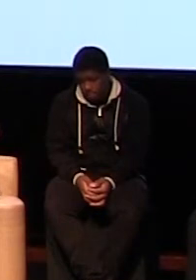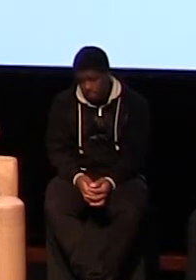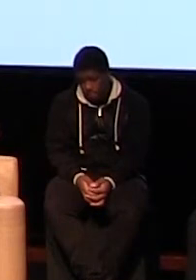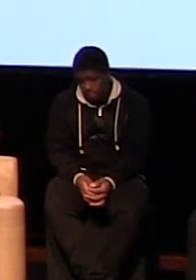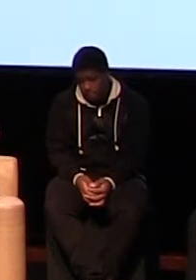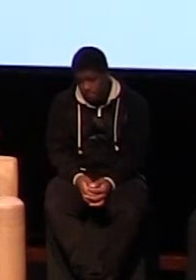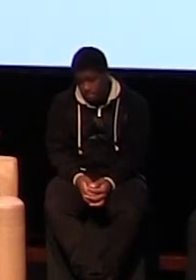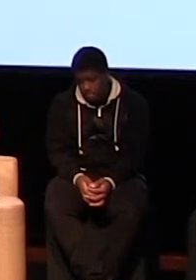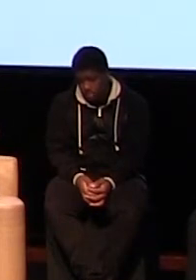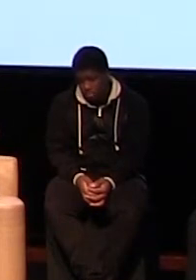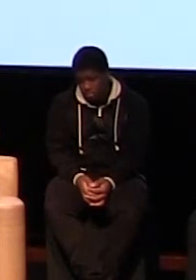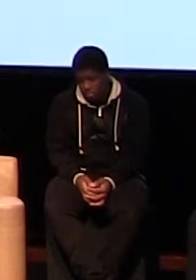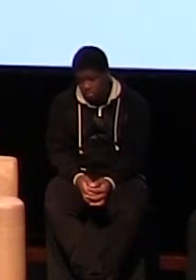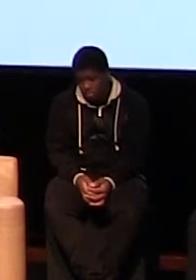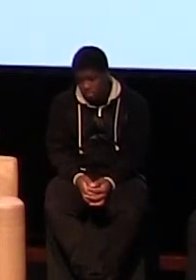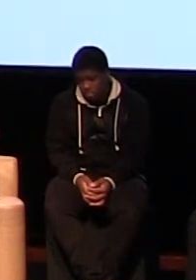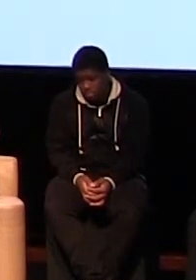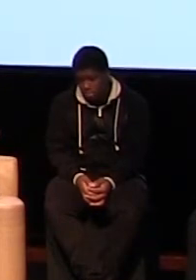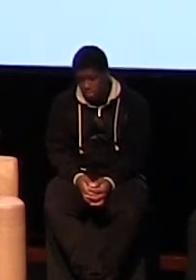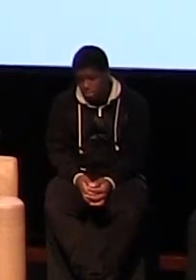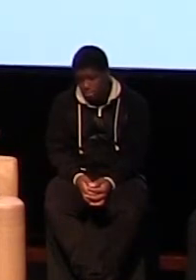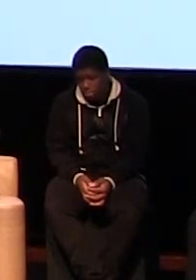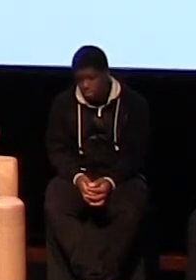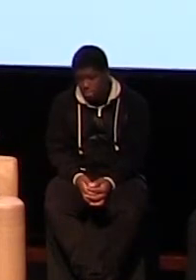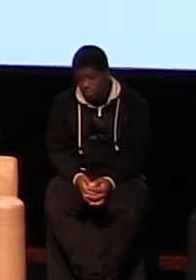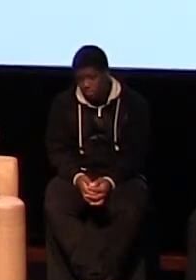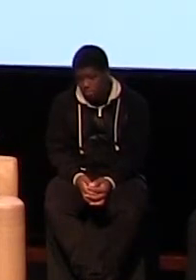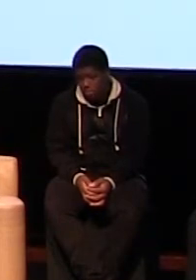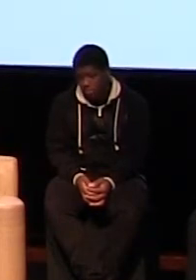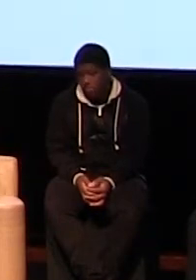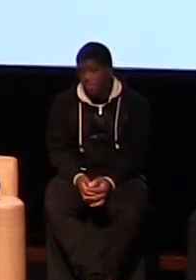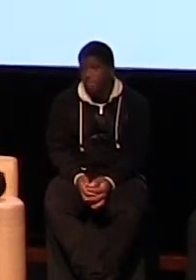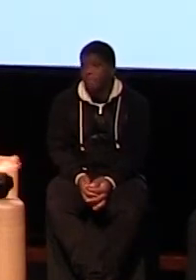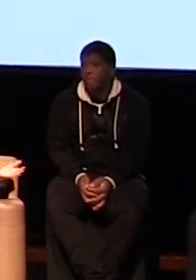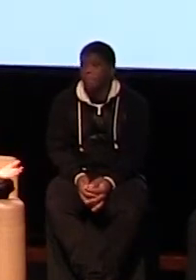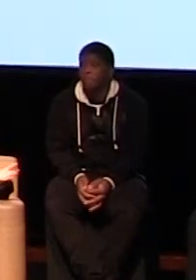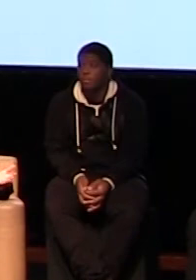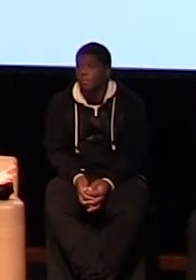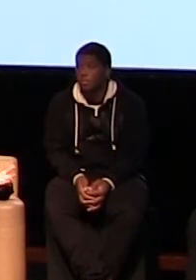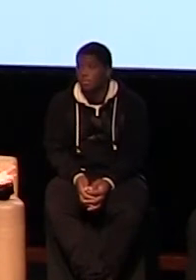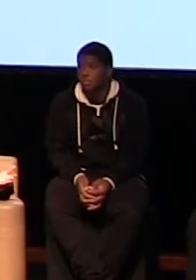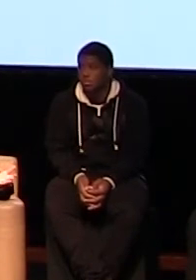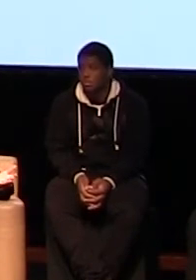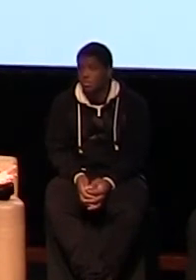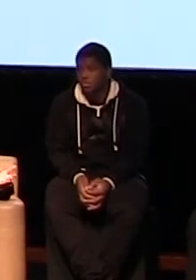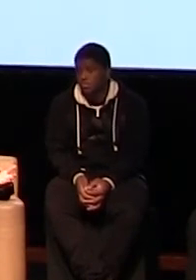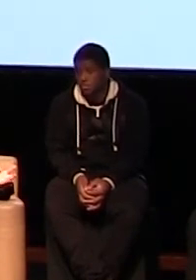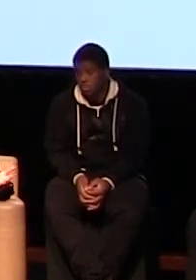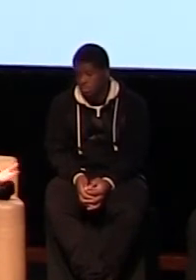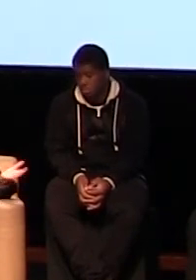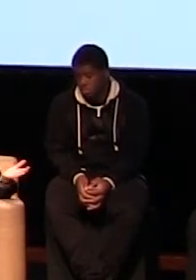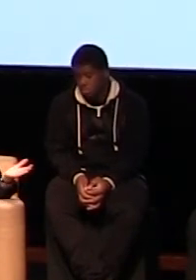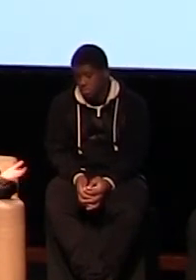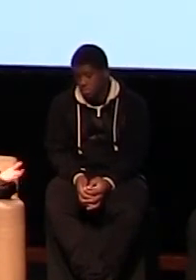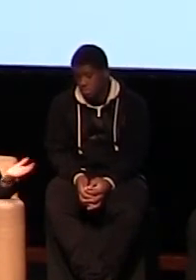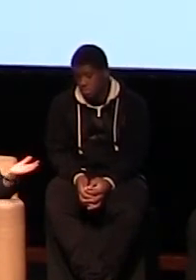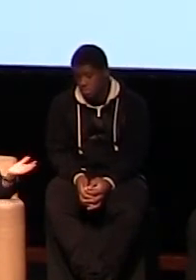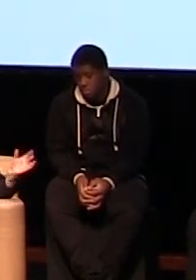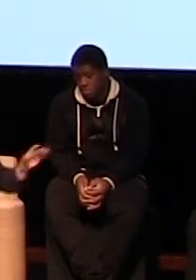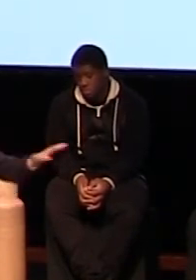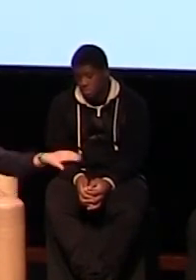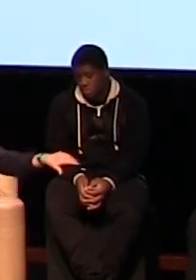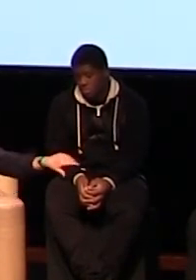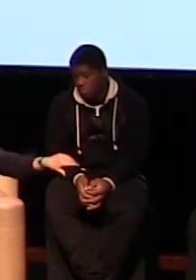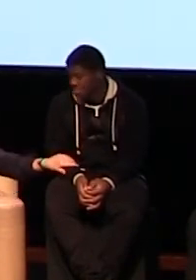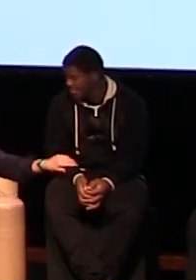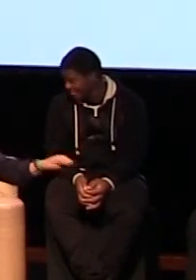essas desigualdades das condições de luta não sejam determinantes dos destinos sociais. A gente está lidando com o futuro